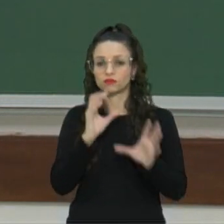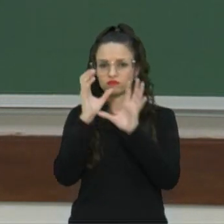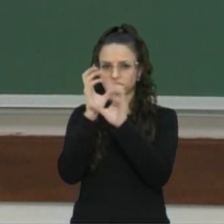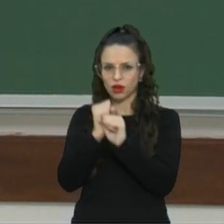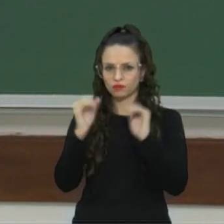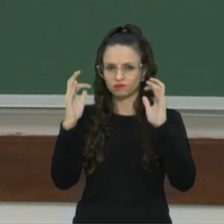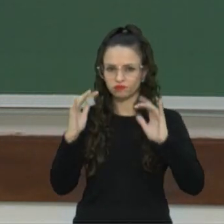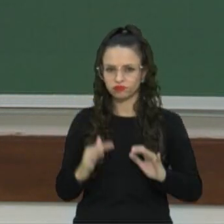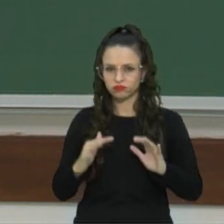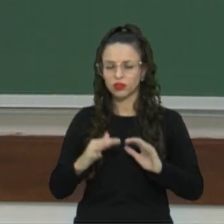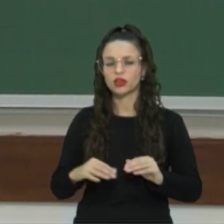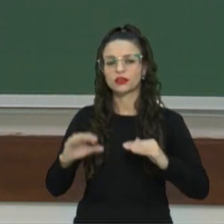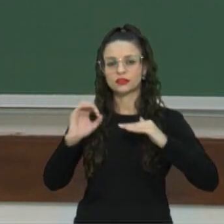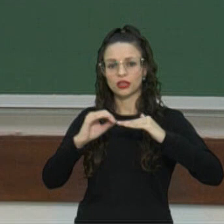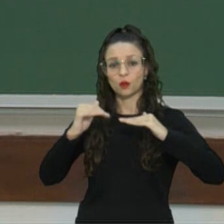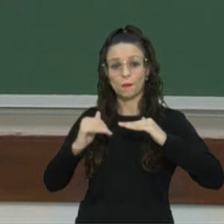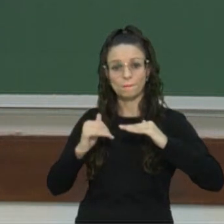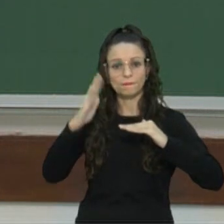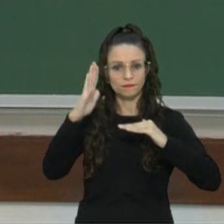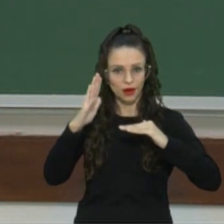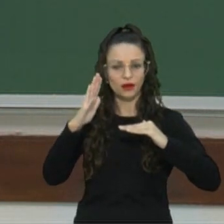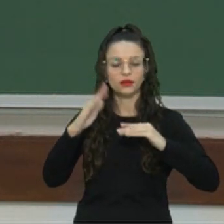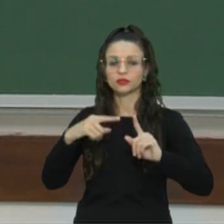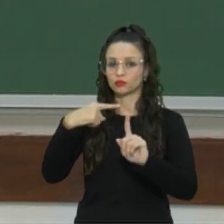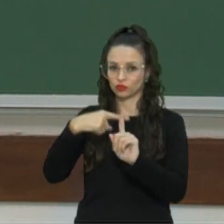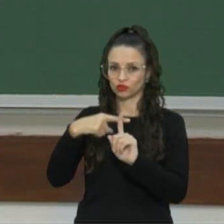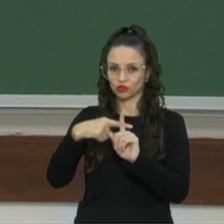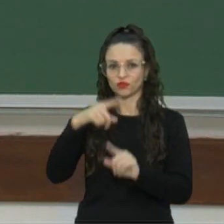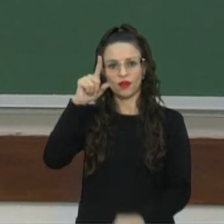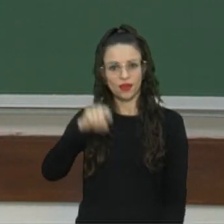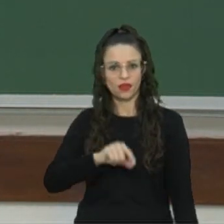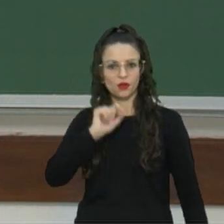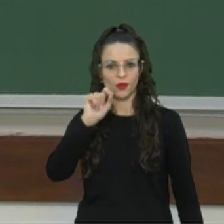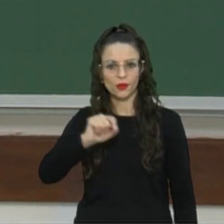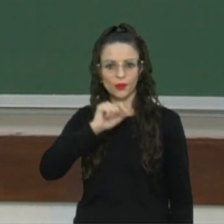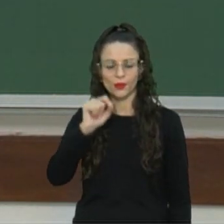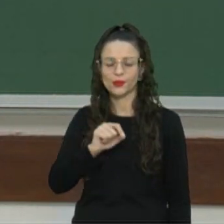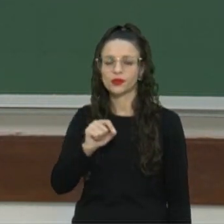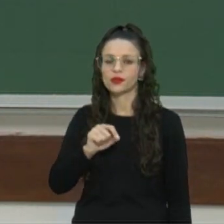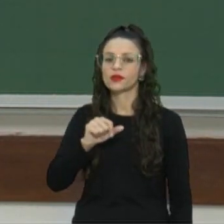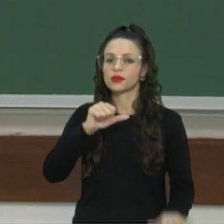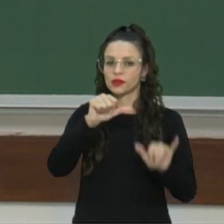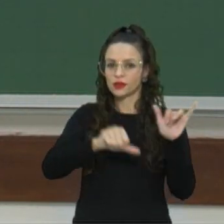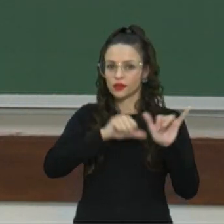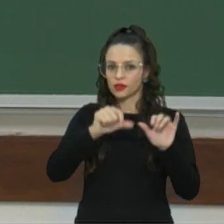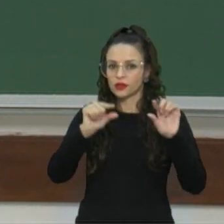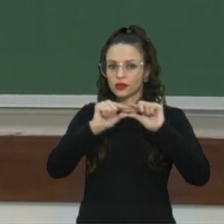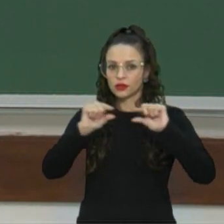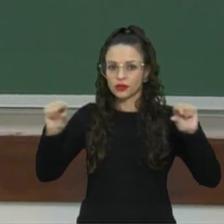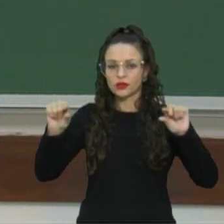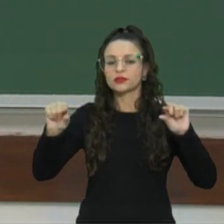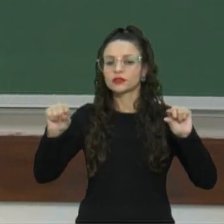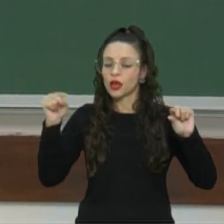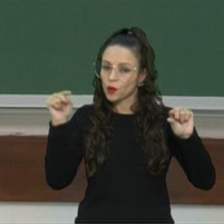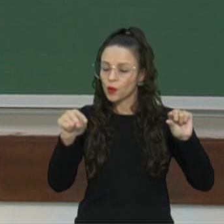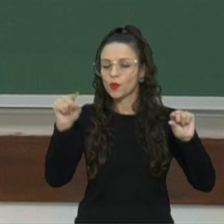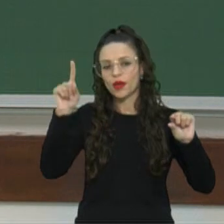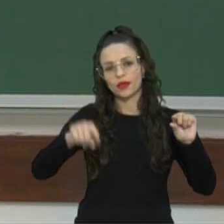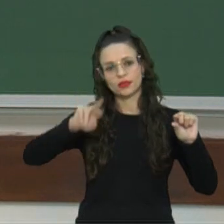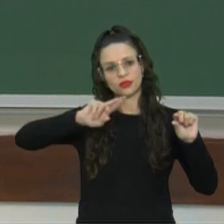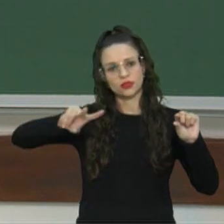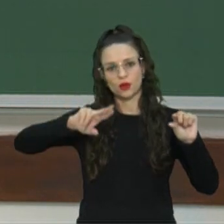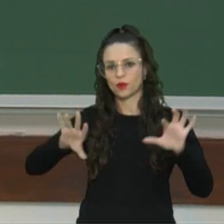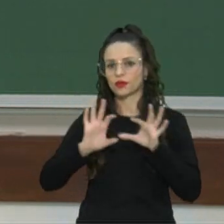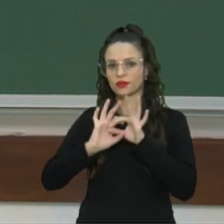e o valor é maior do que zero, ou seja, é um valor positivo, significa que a equação química, a reação em questão, ela não